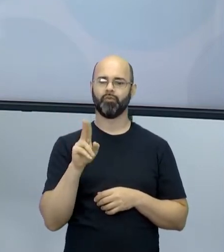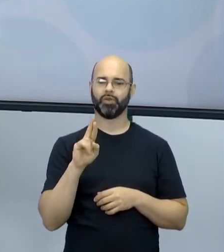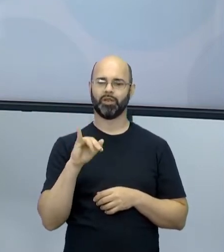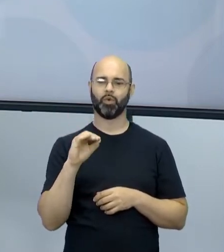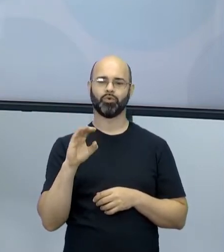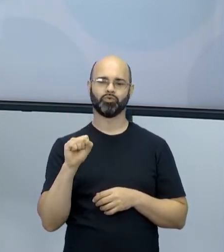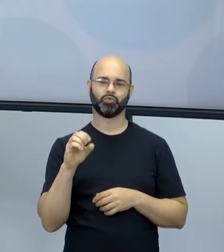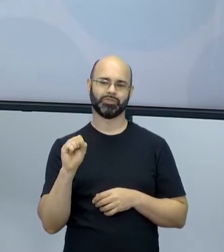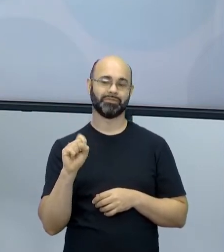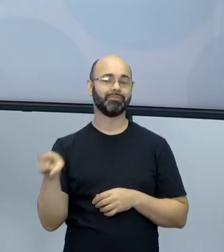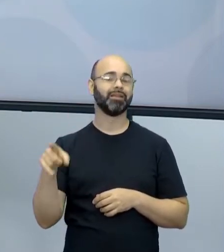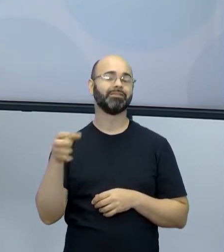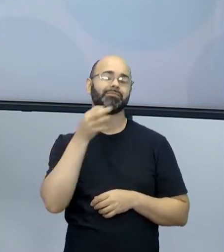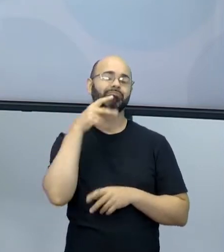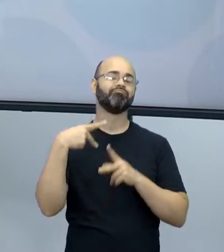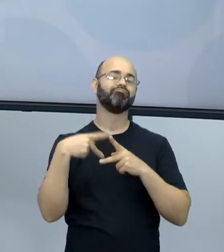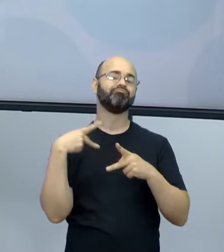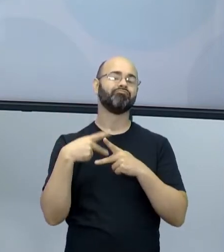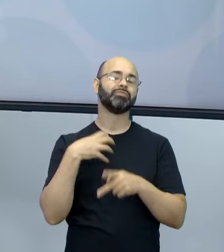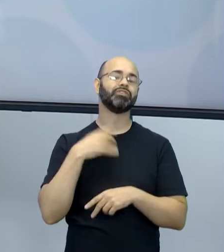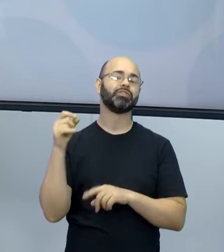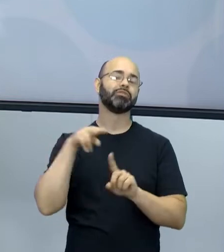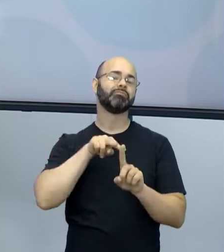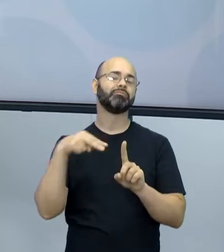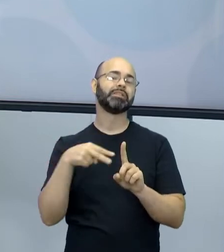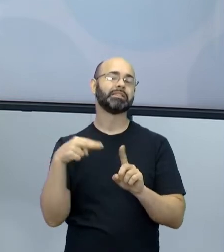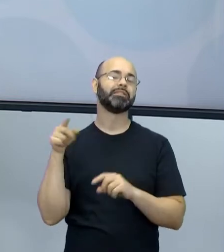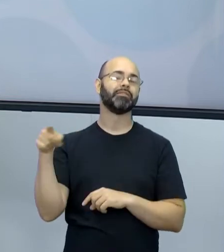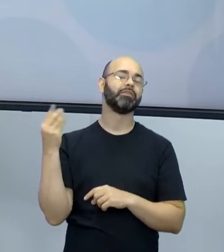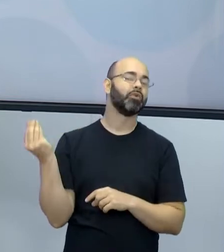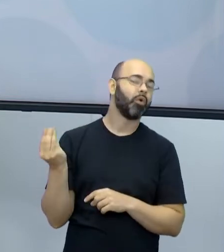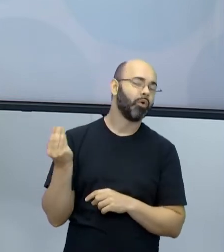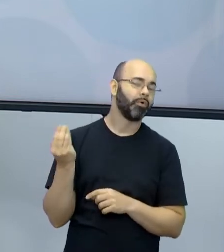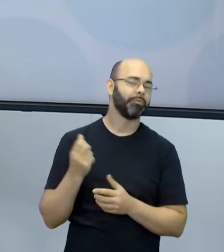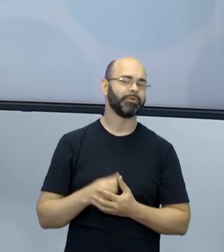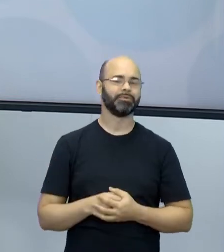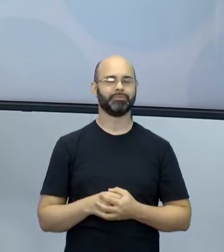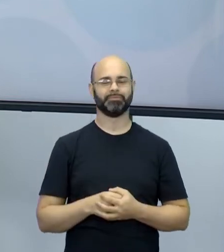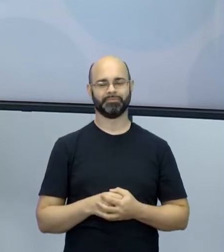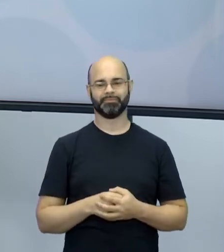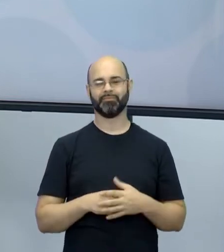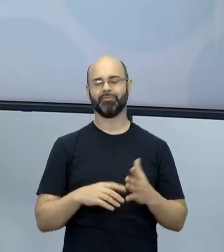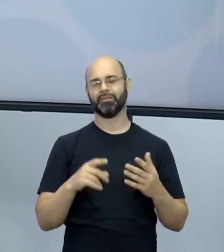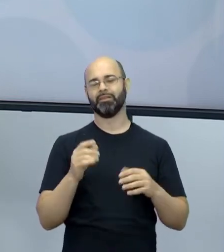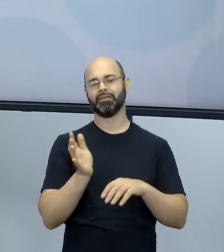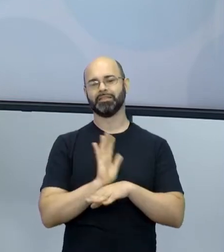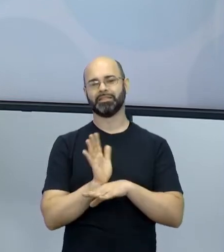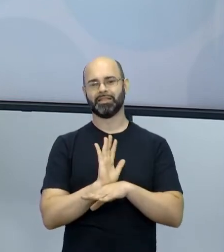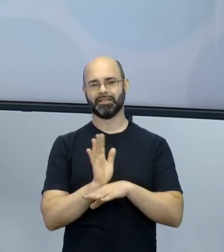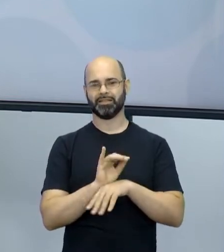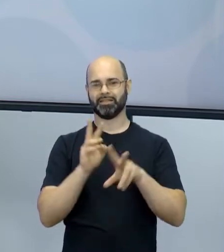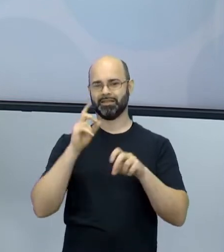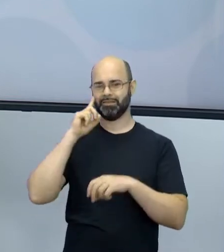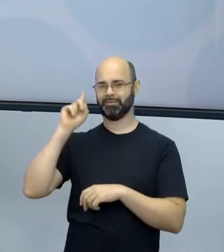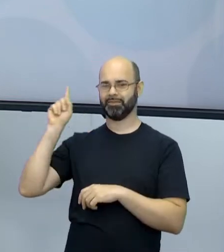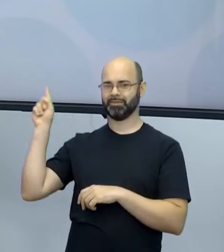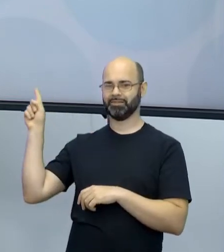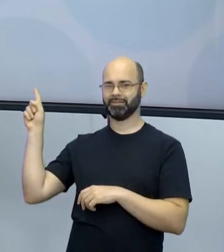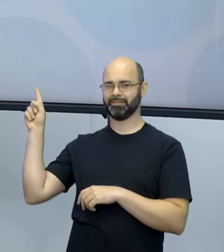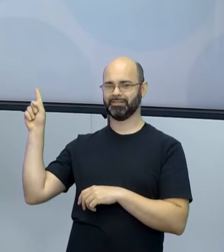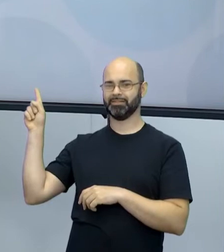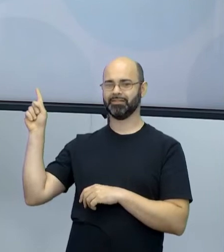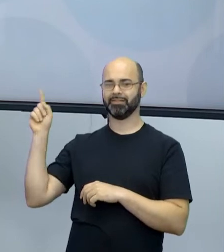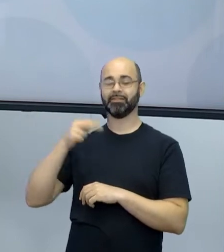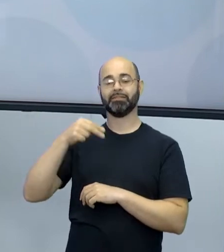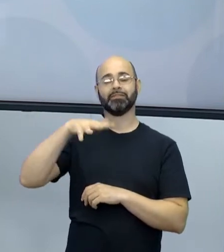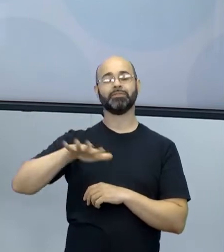vista? Então, é importante que a gente pense sobre isso. Quando a gente pensa em cinemas nacionais, que é o tema da nossa aula, sobre cinemas nacionais, pensa sobre